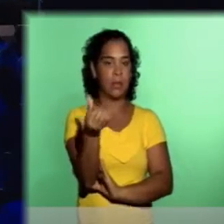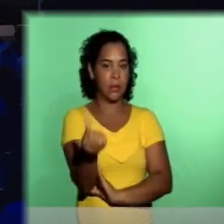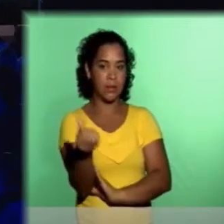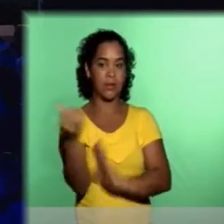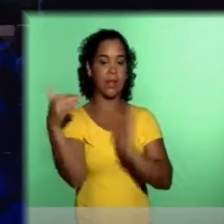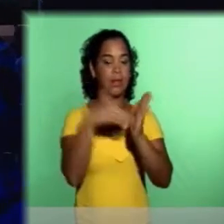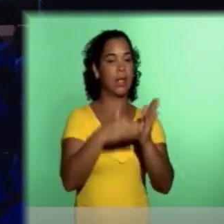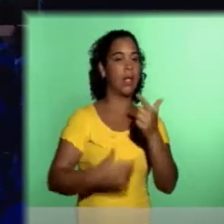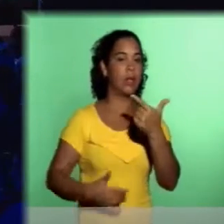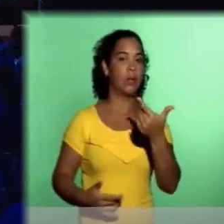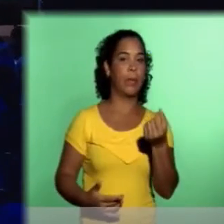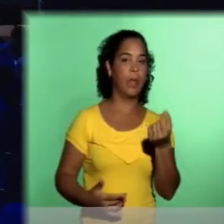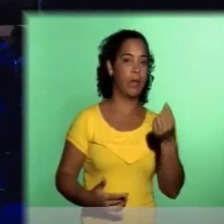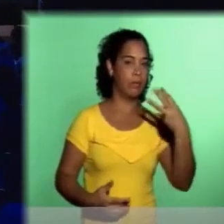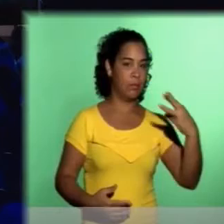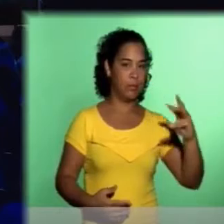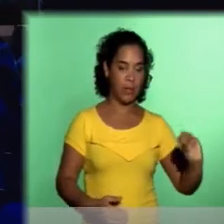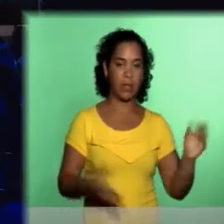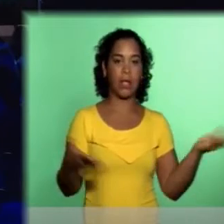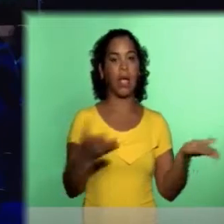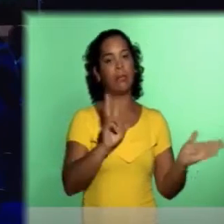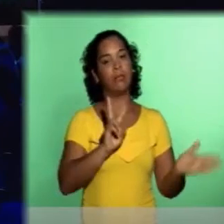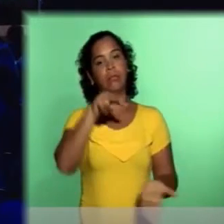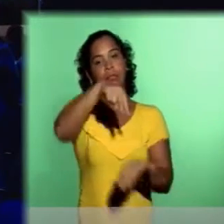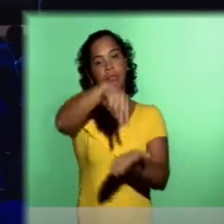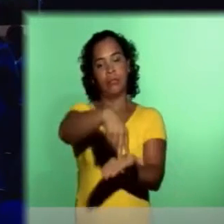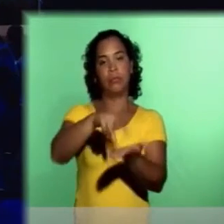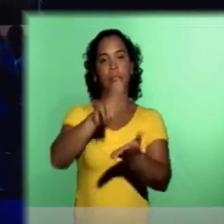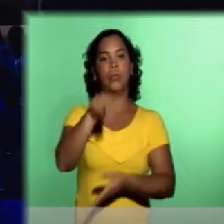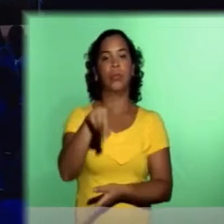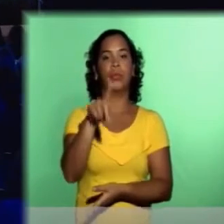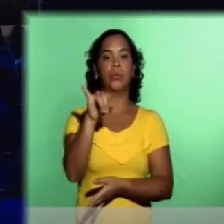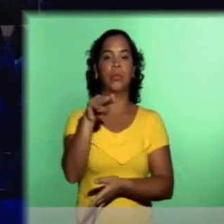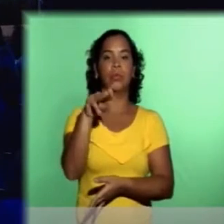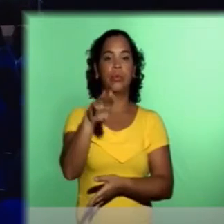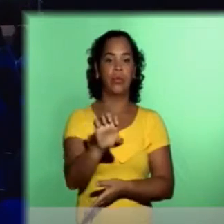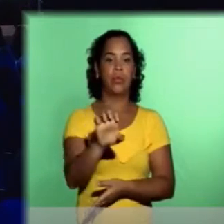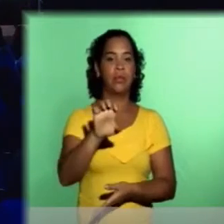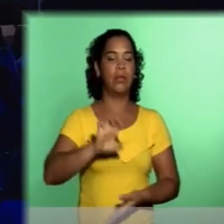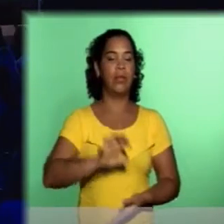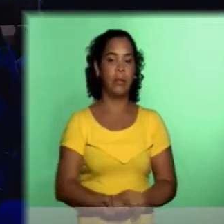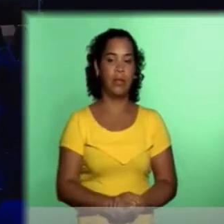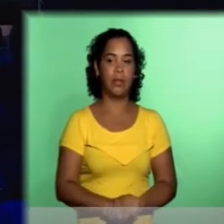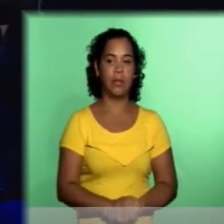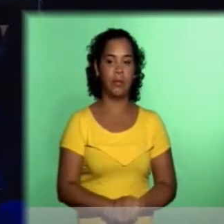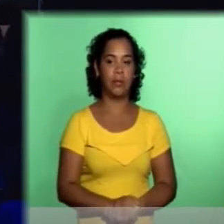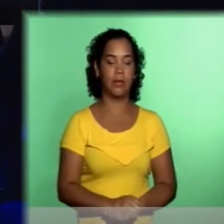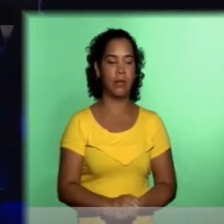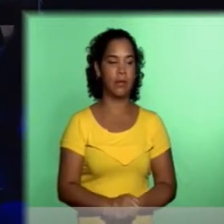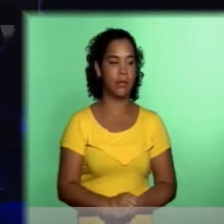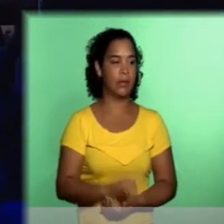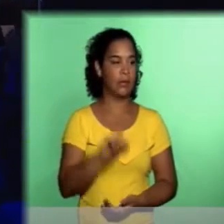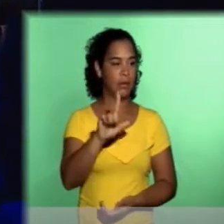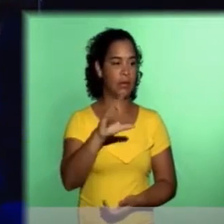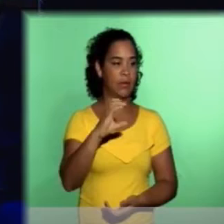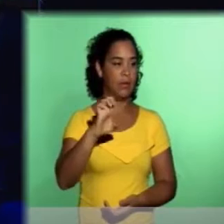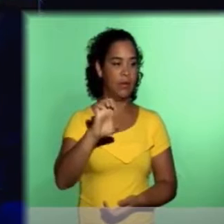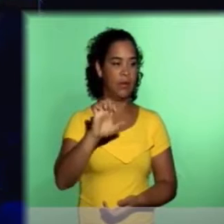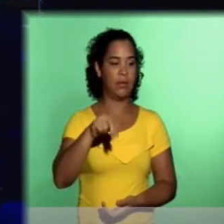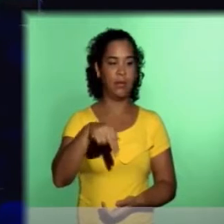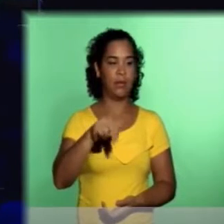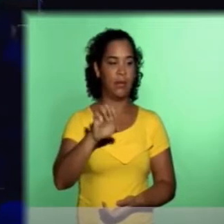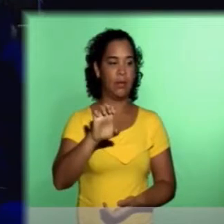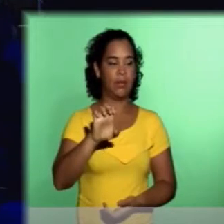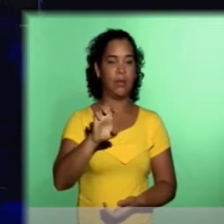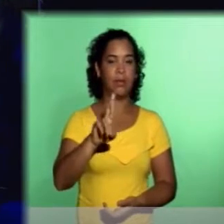2016-2030, convidamos ao palco a presidenta da Undime, Cleusa Repúlio. Desculpa, eu não vou te avisar, ela não vai, é só o Daniel. Desculpa, só o Daniel. Tá,